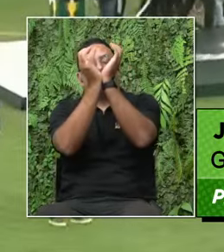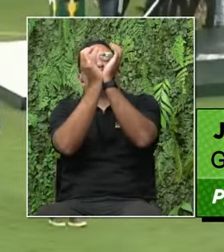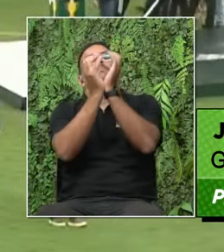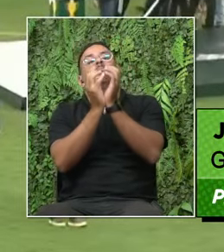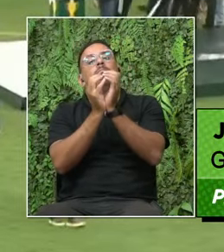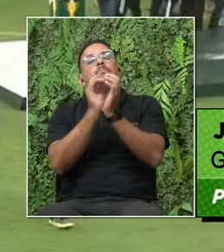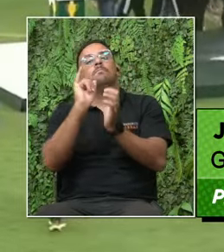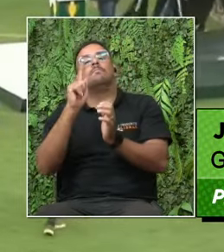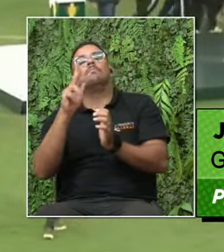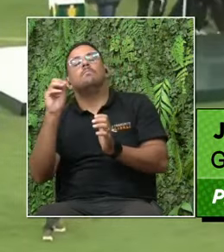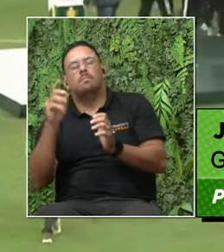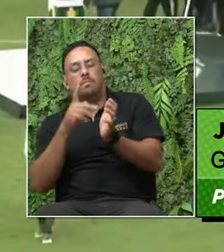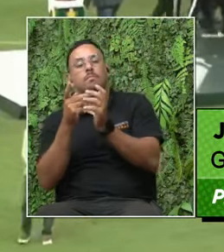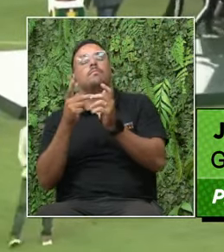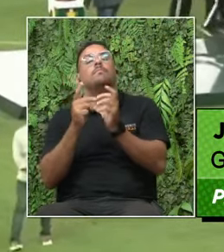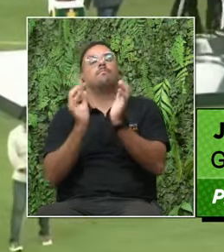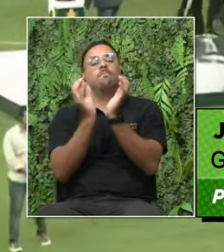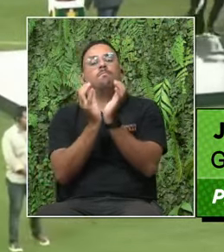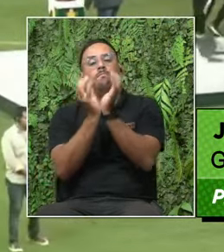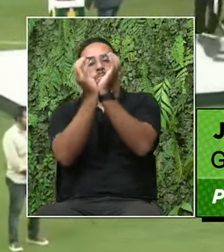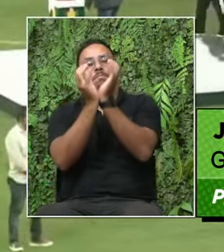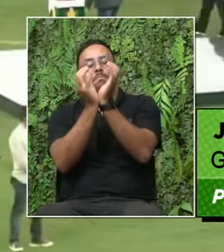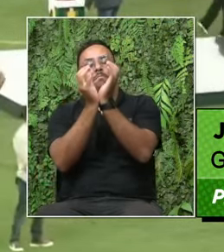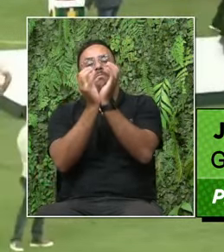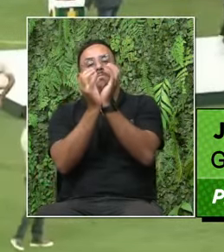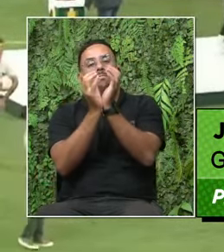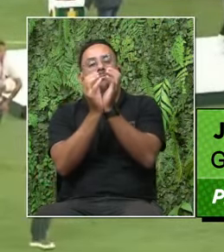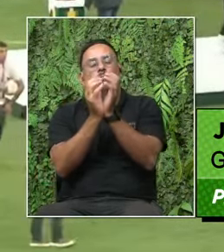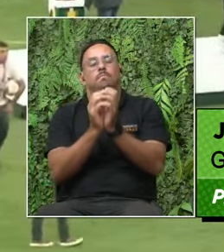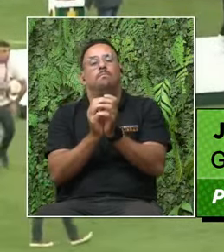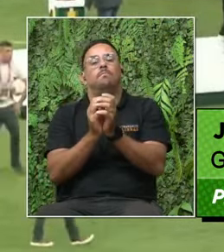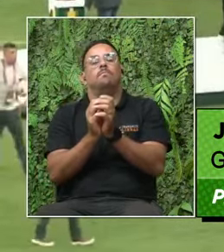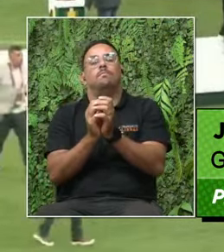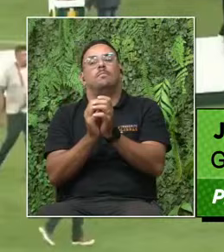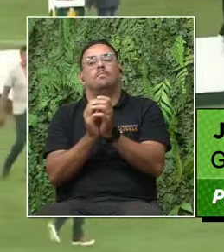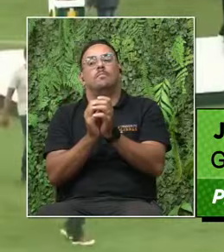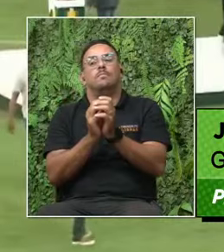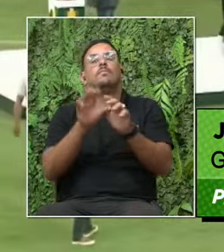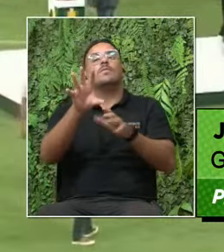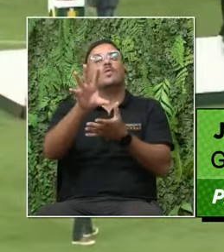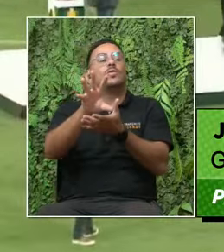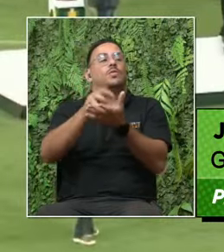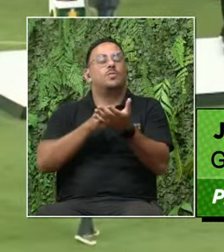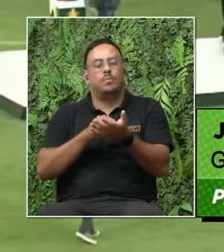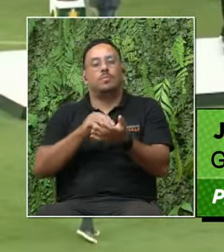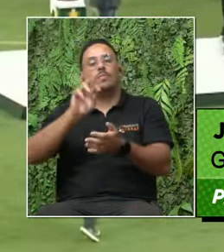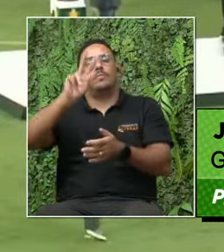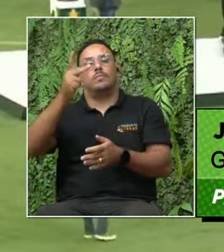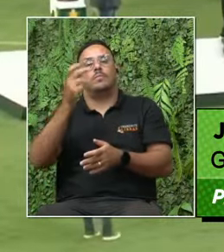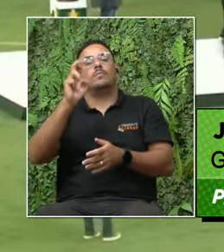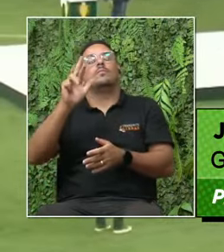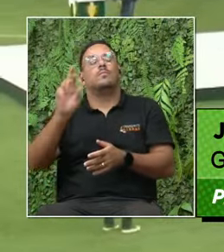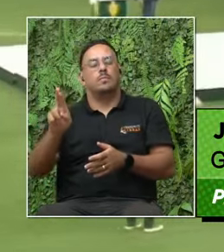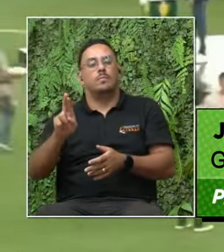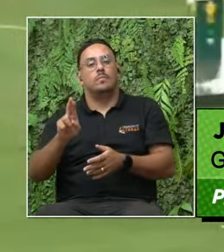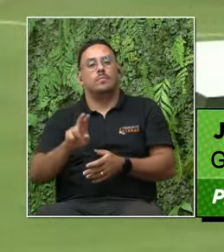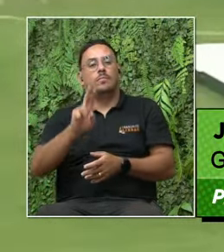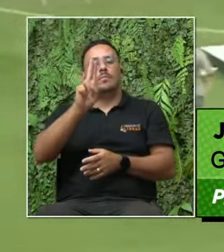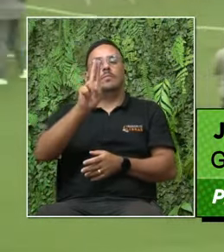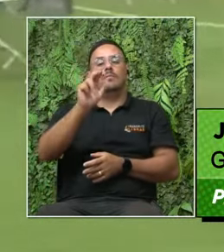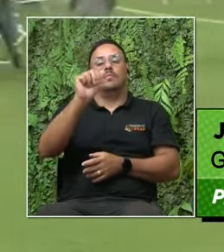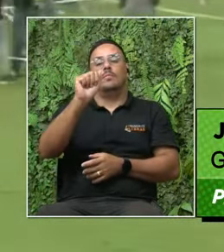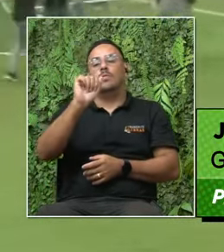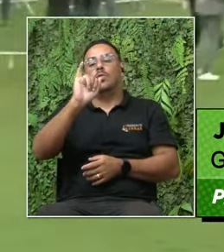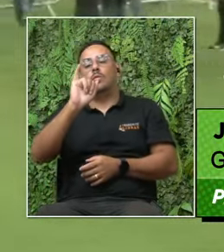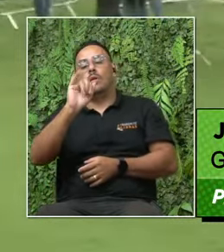oin troféu inspirado no nosso produtor Henrique Farias luda